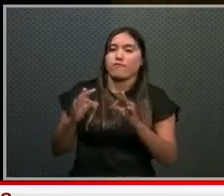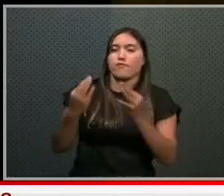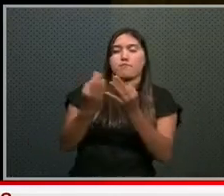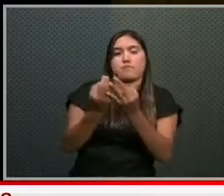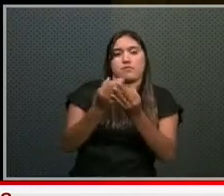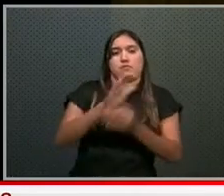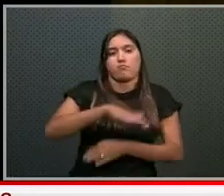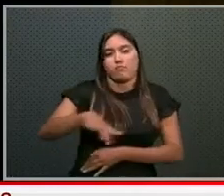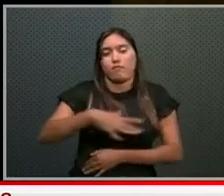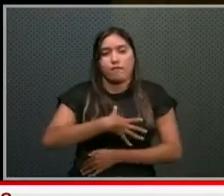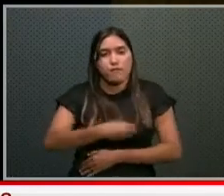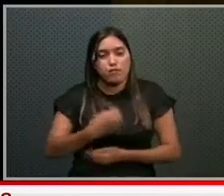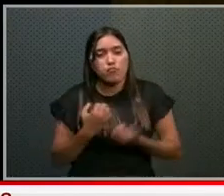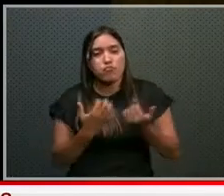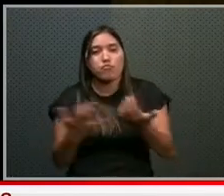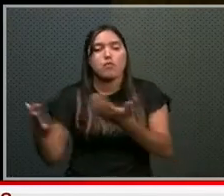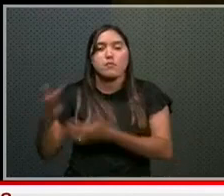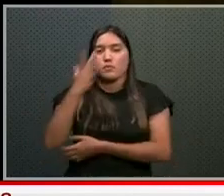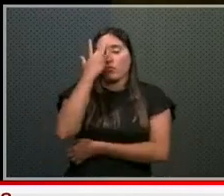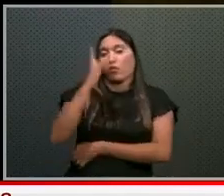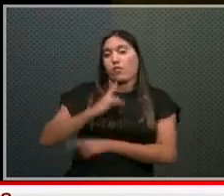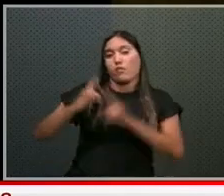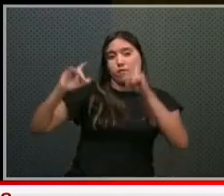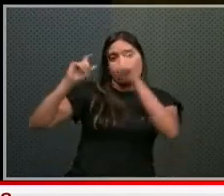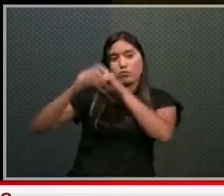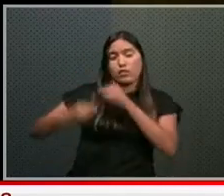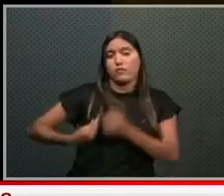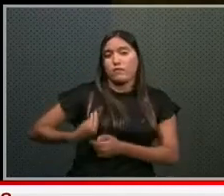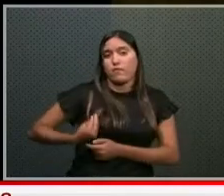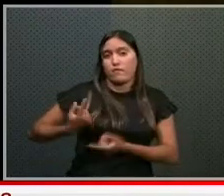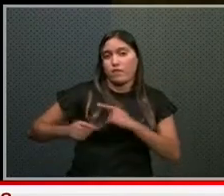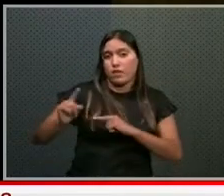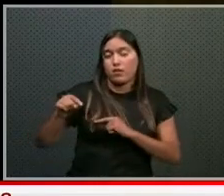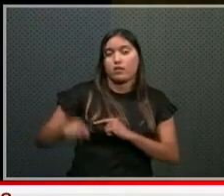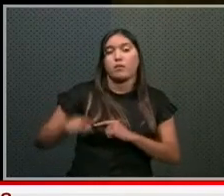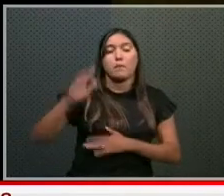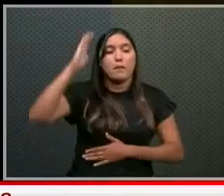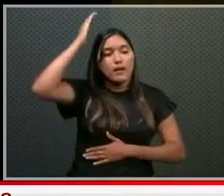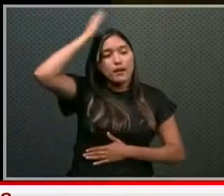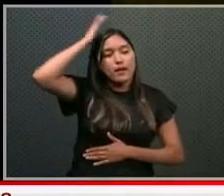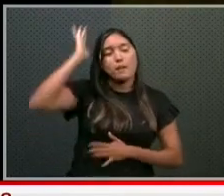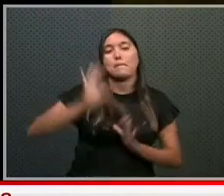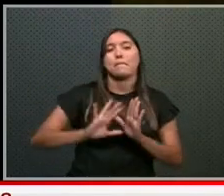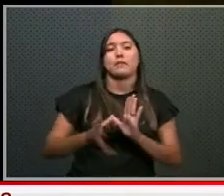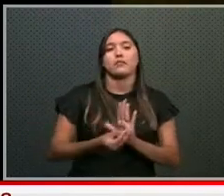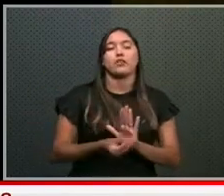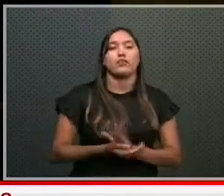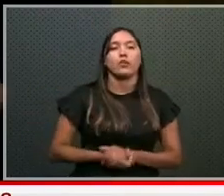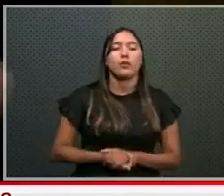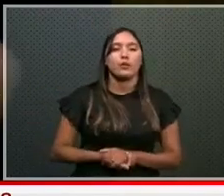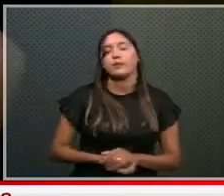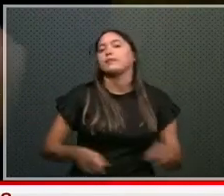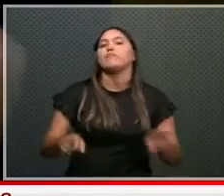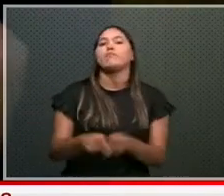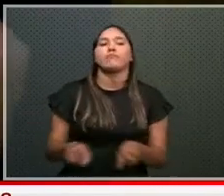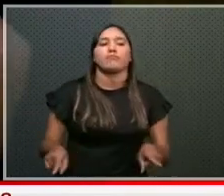que tem mais dificuldade e sobreviver aqui no nosso pará aqui na nossa Amazônia infelizmente